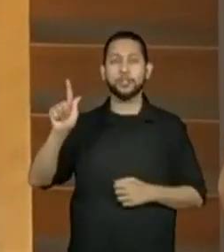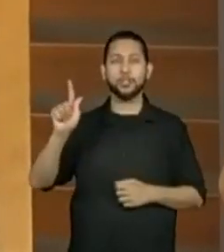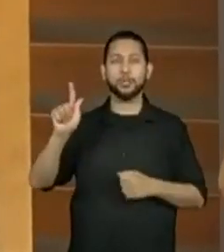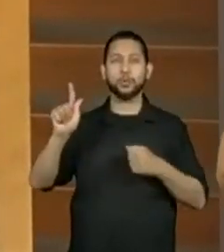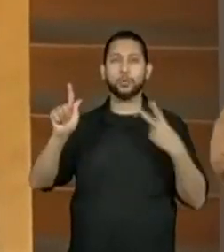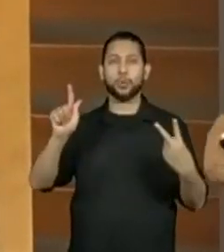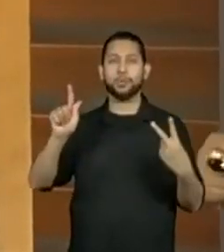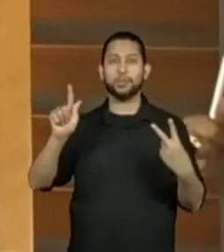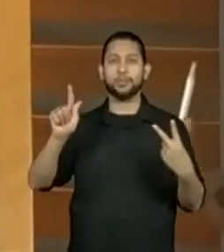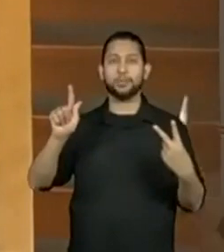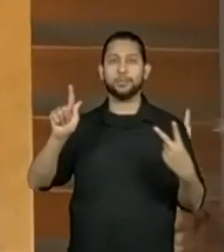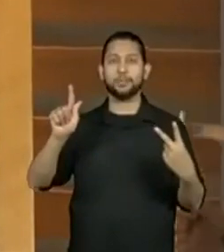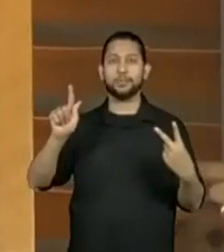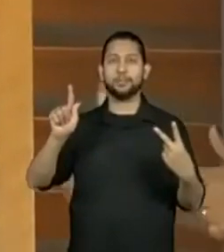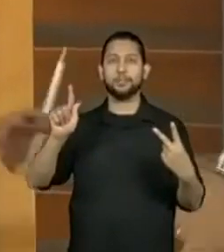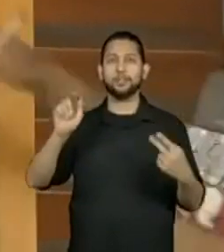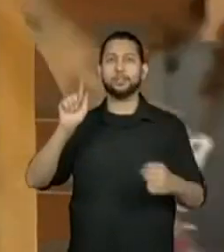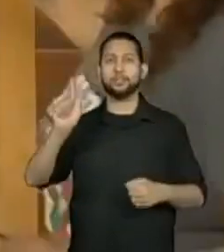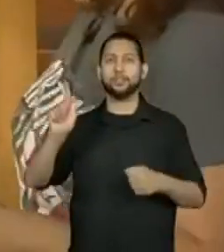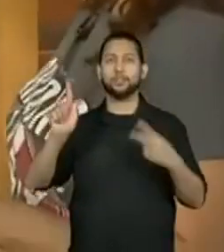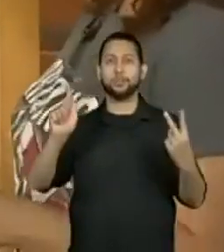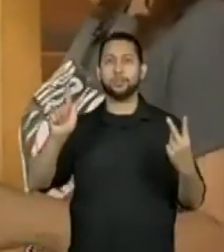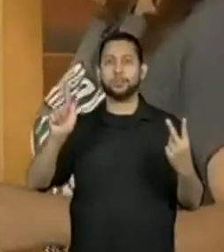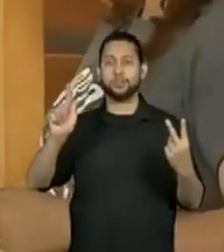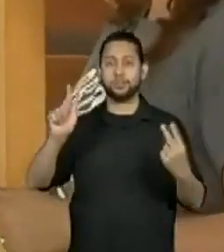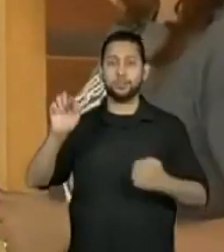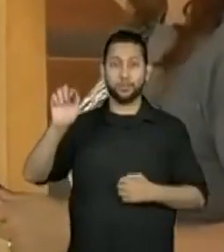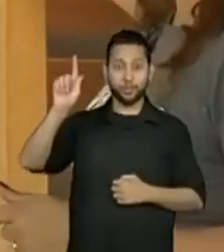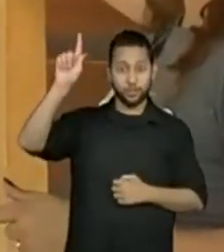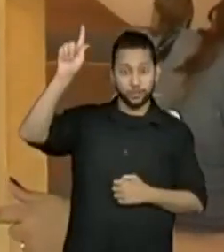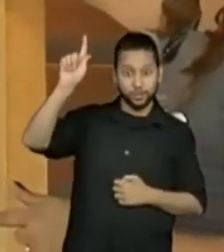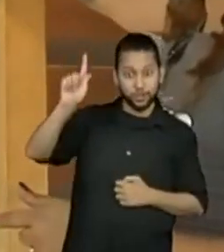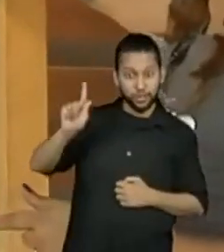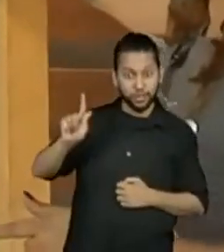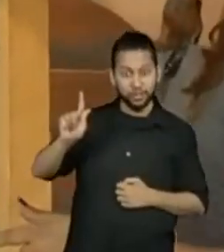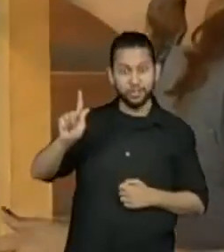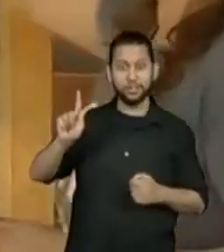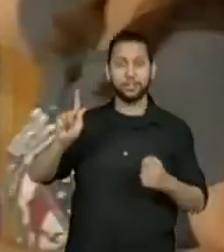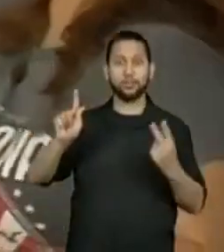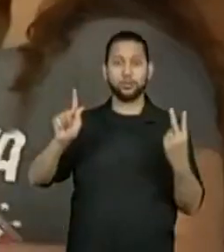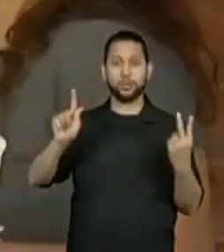vertical, 2. G2. G2. Ó, vamos lá.